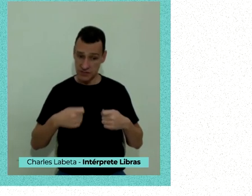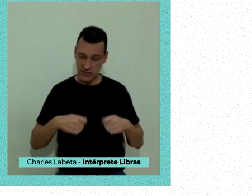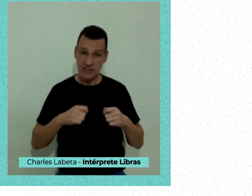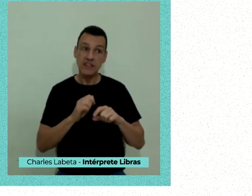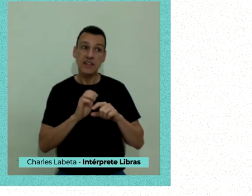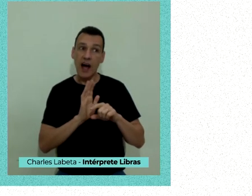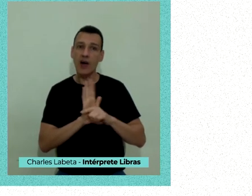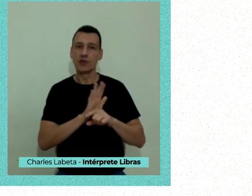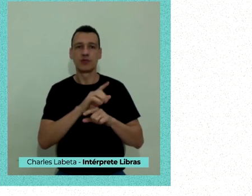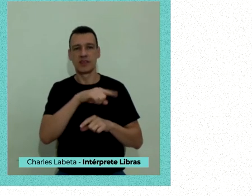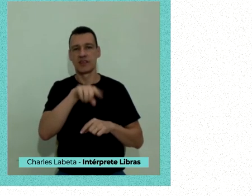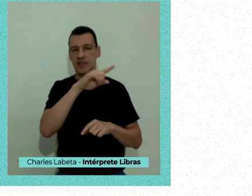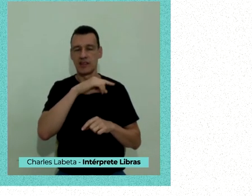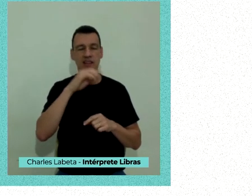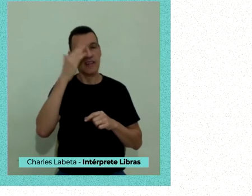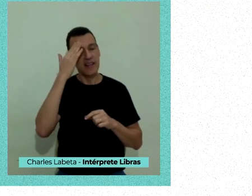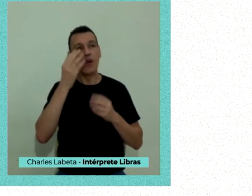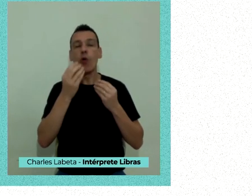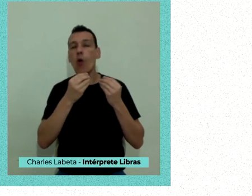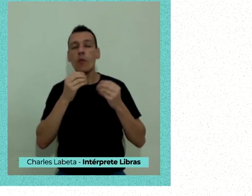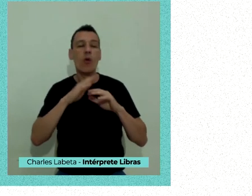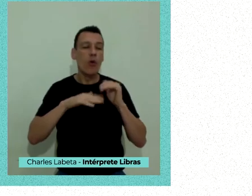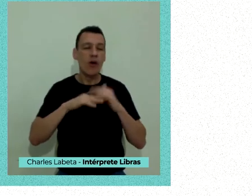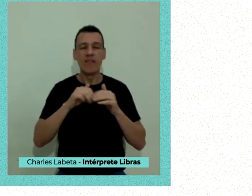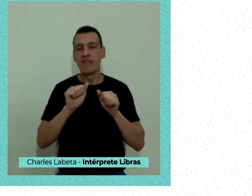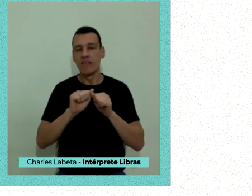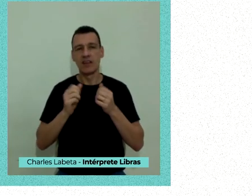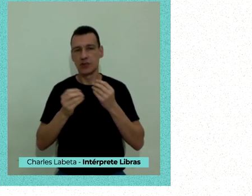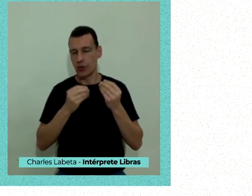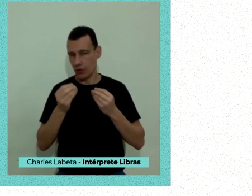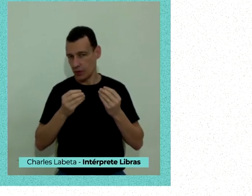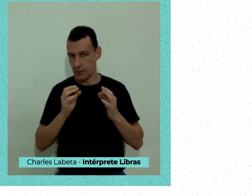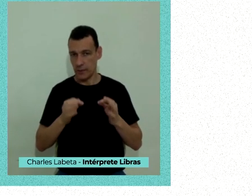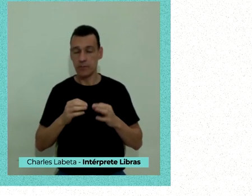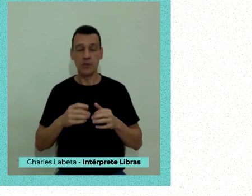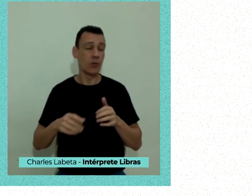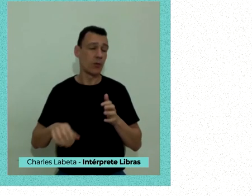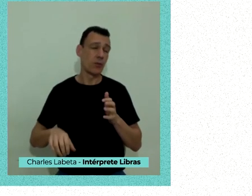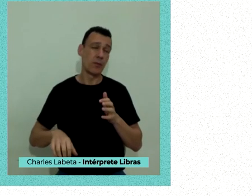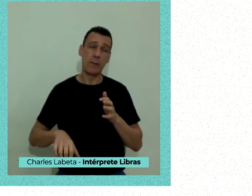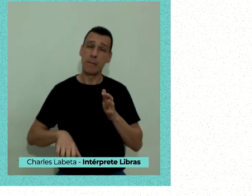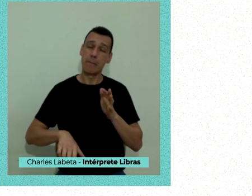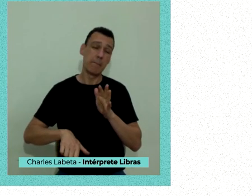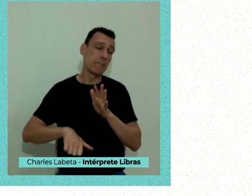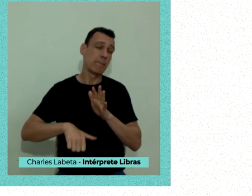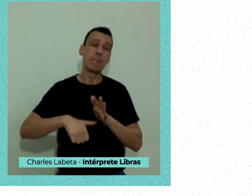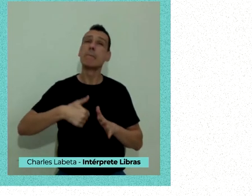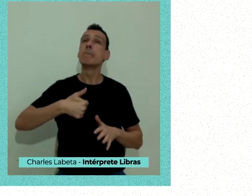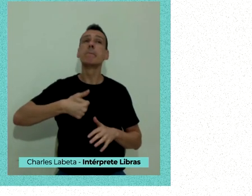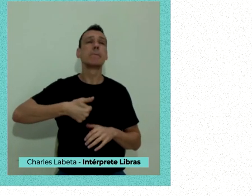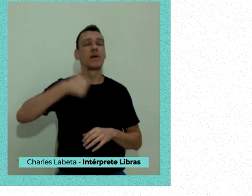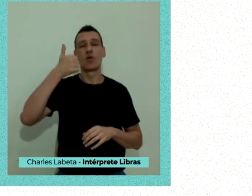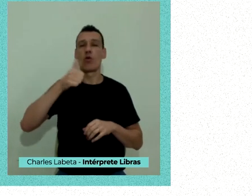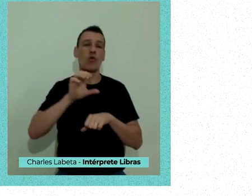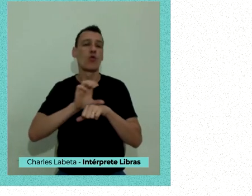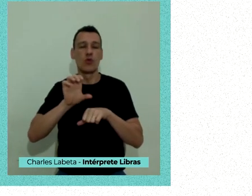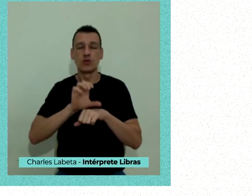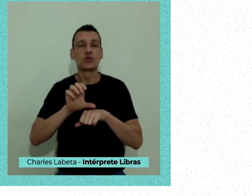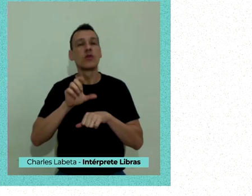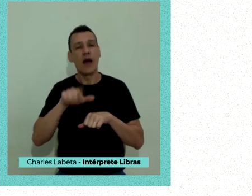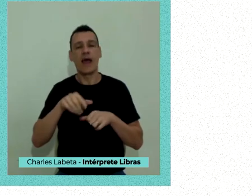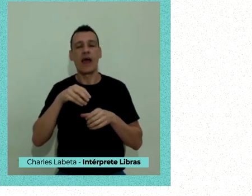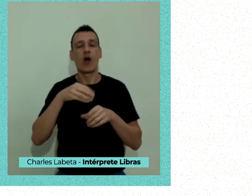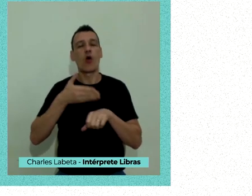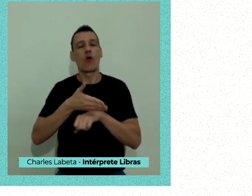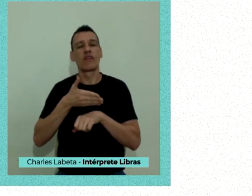o melhor aprendizado, né, o melhor curso de formação é a convivência. Né? O conhecimento a gente